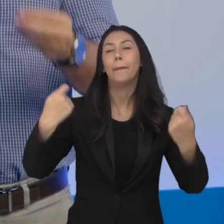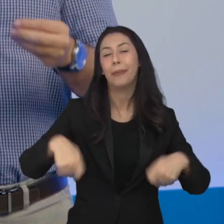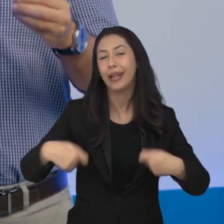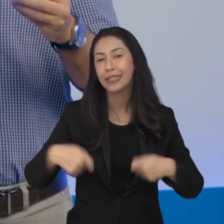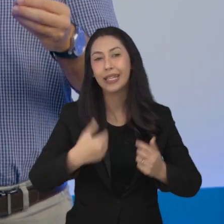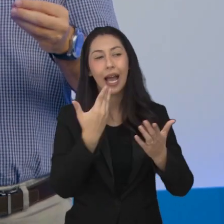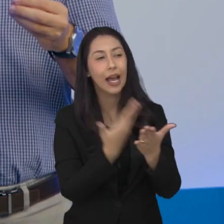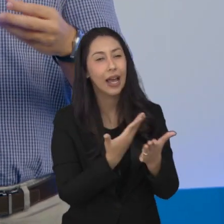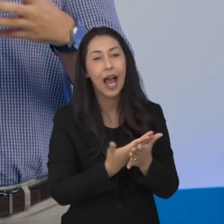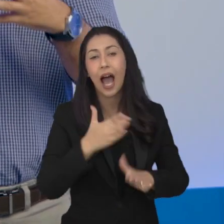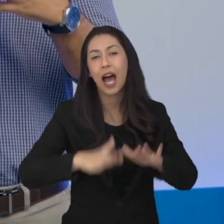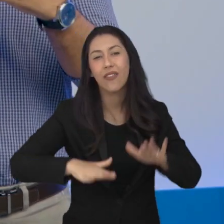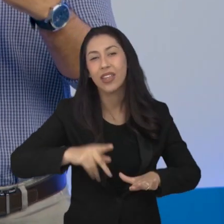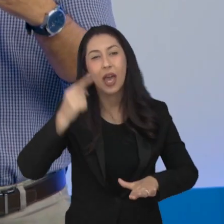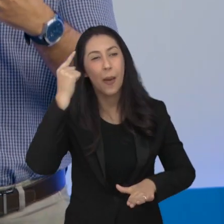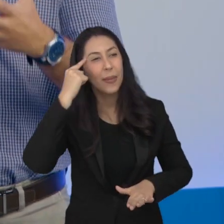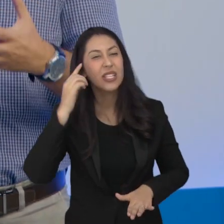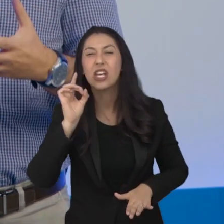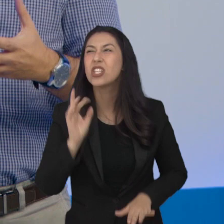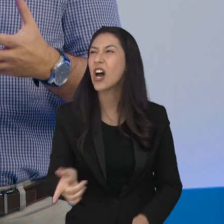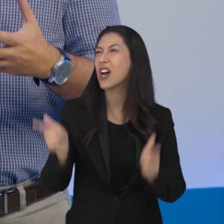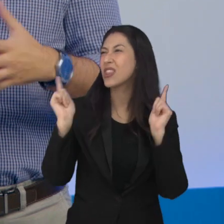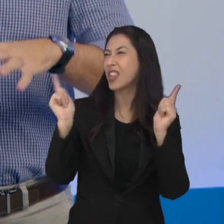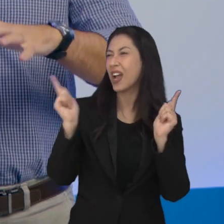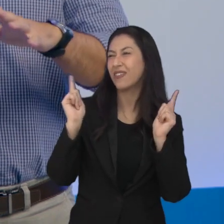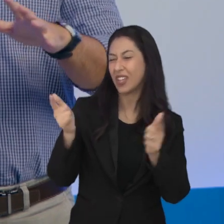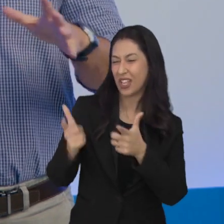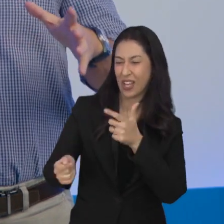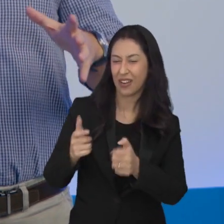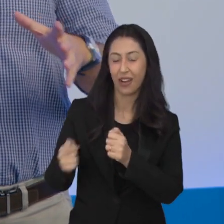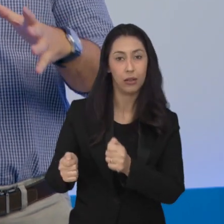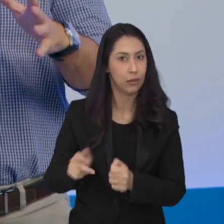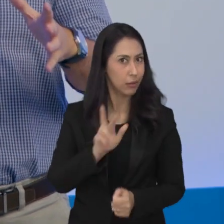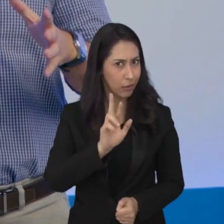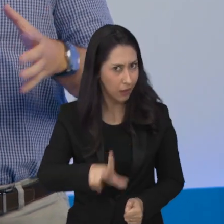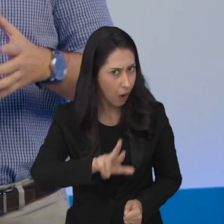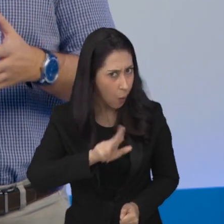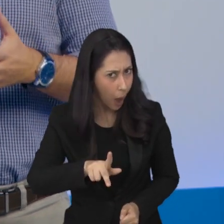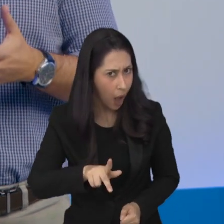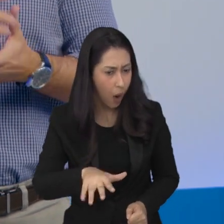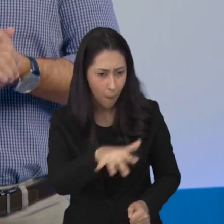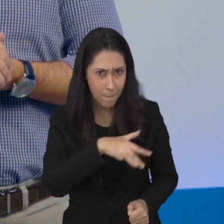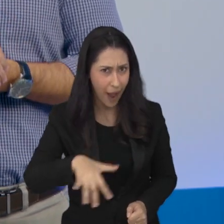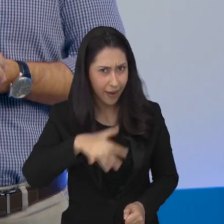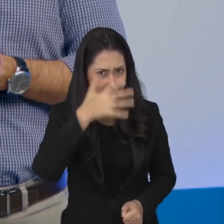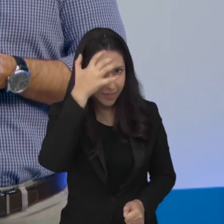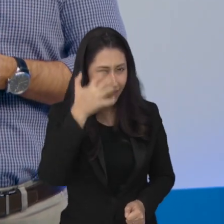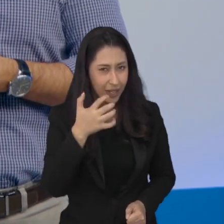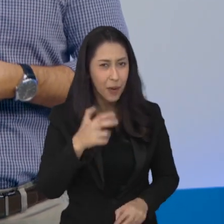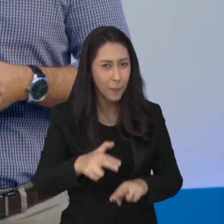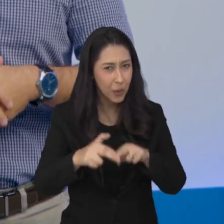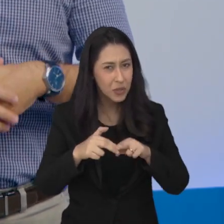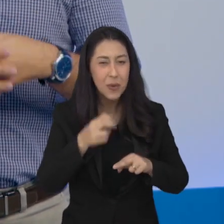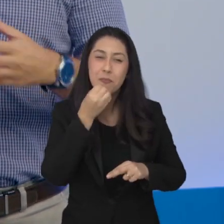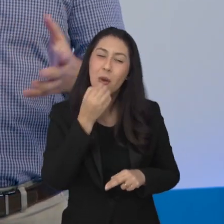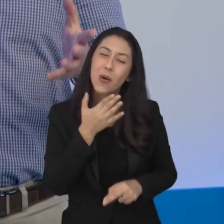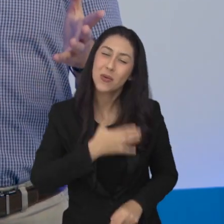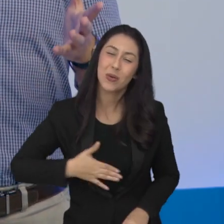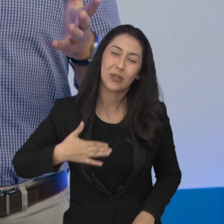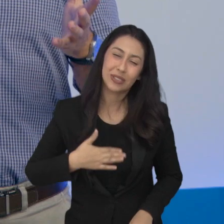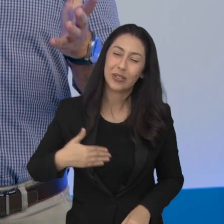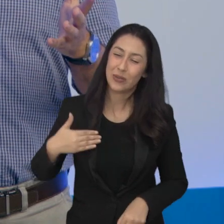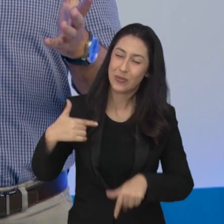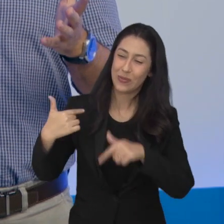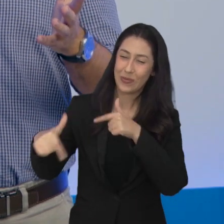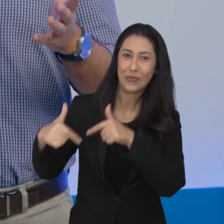mas tem que estudar, viu? Eu sei que muita gente acha que trabalhar com games é só diversão, ficar jogando. Mas não é não, viu? É um ramo sério. Mas sempre